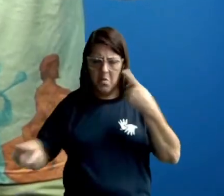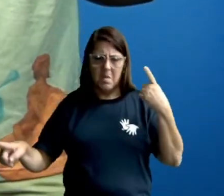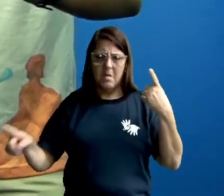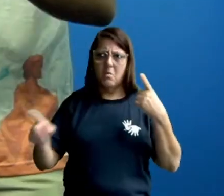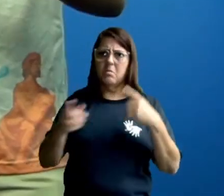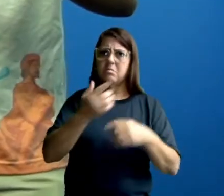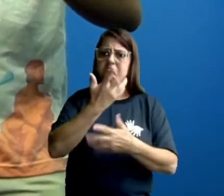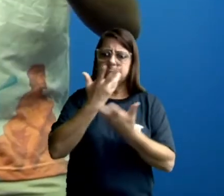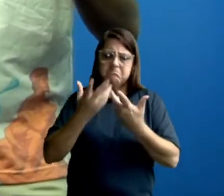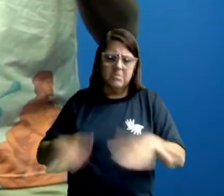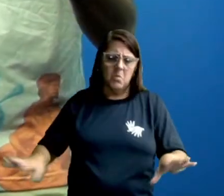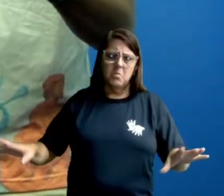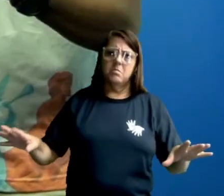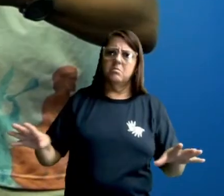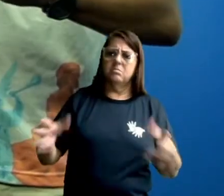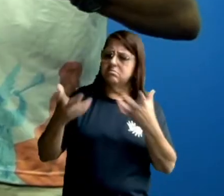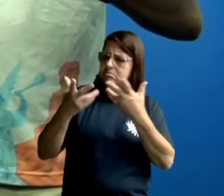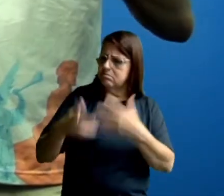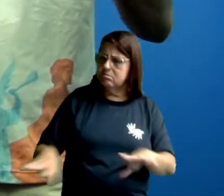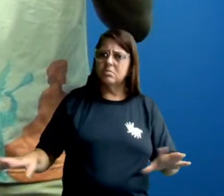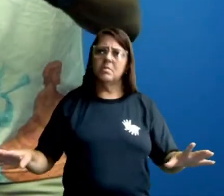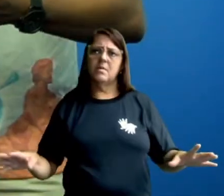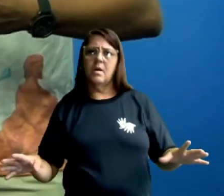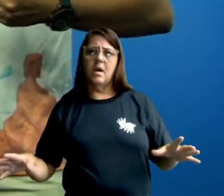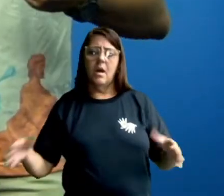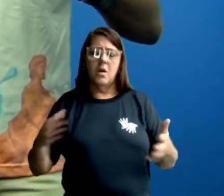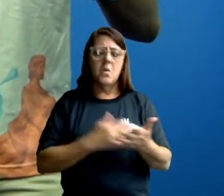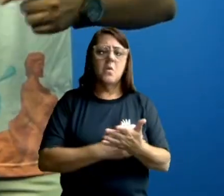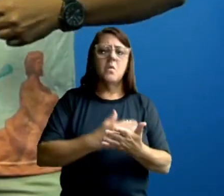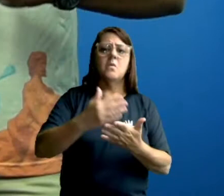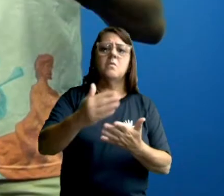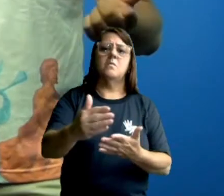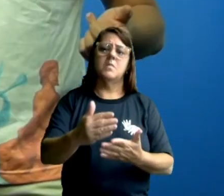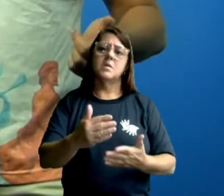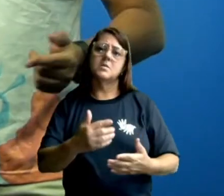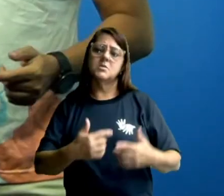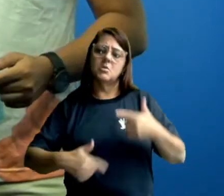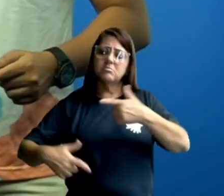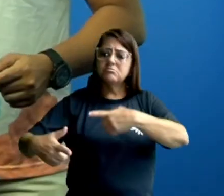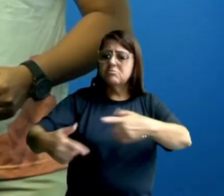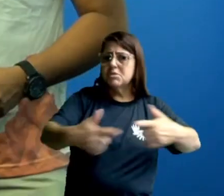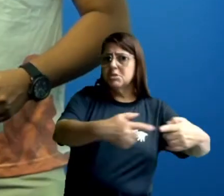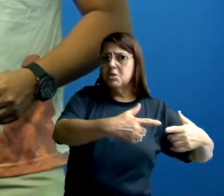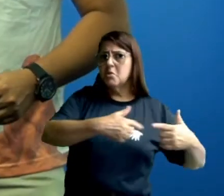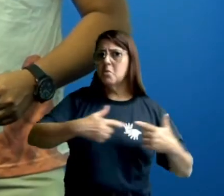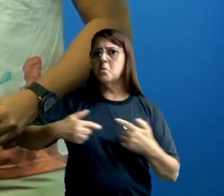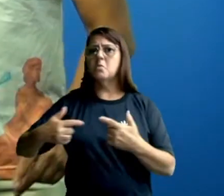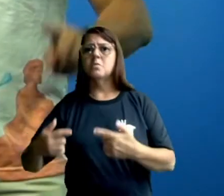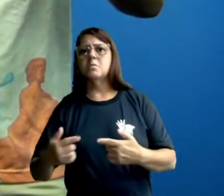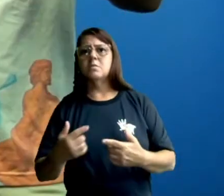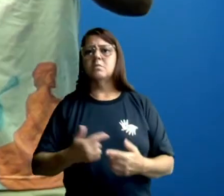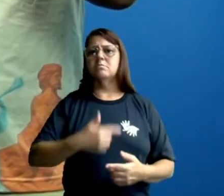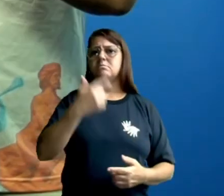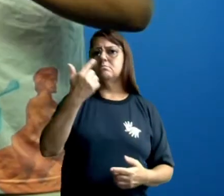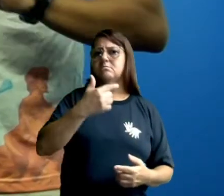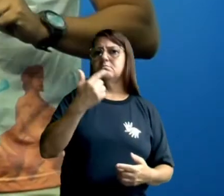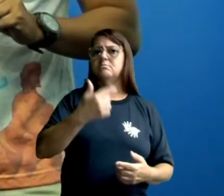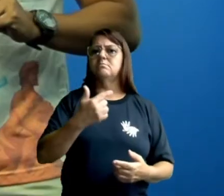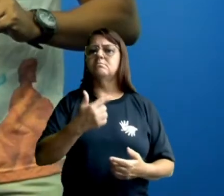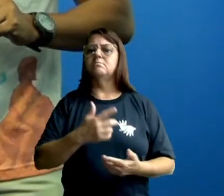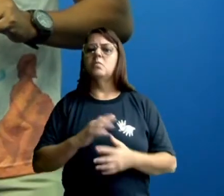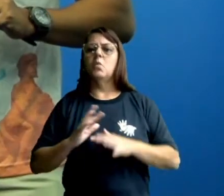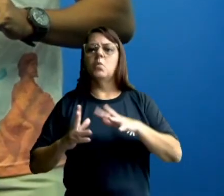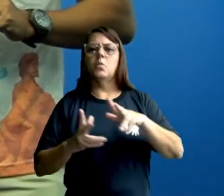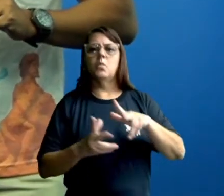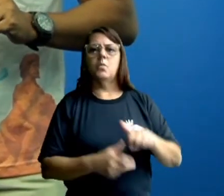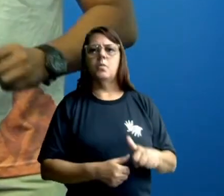à Alemanha, iniciando assim esse ciclo que posteriormente viria a se tornar a Segunda Grande